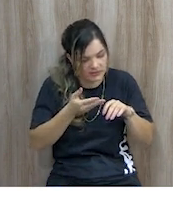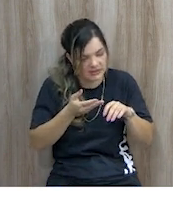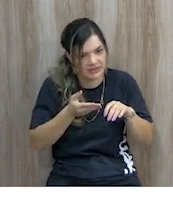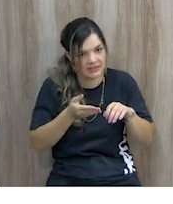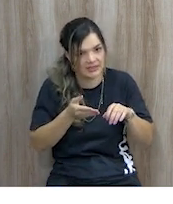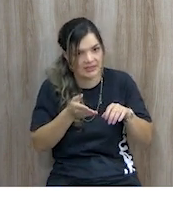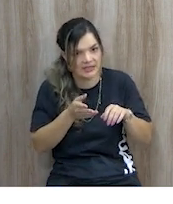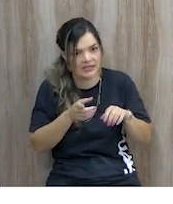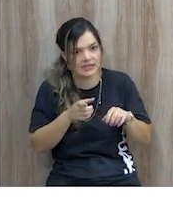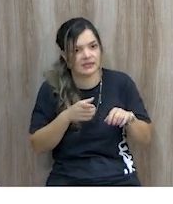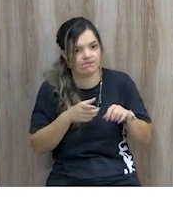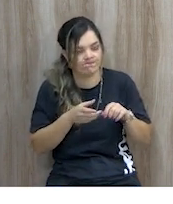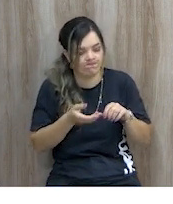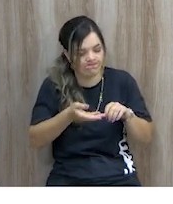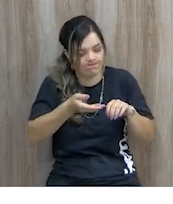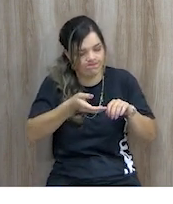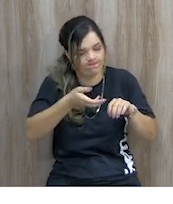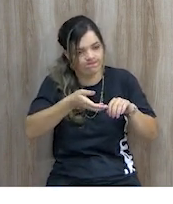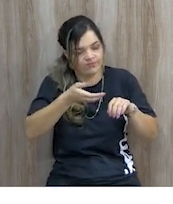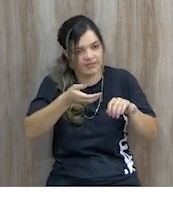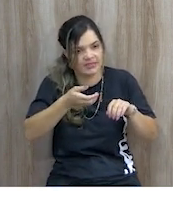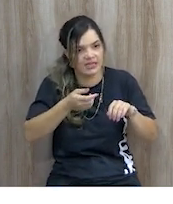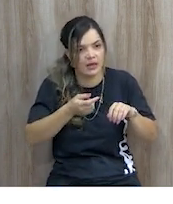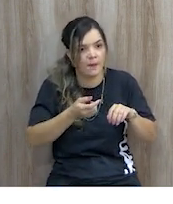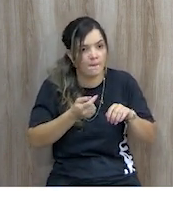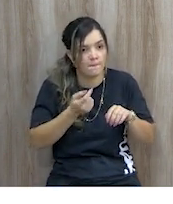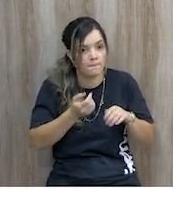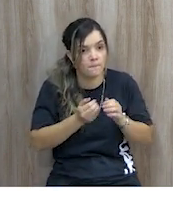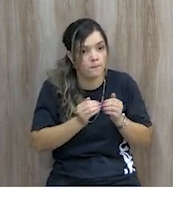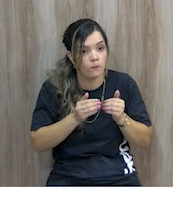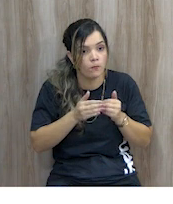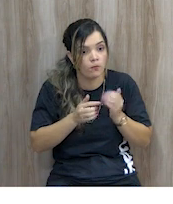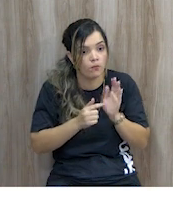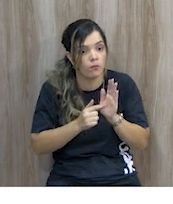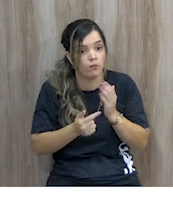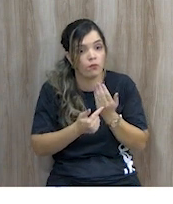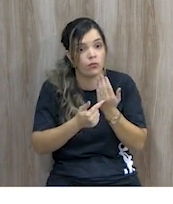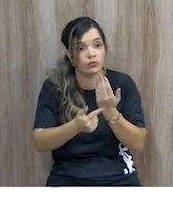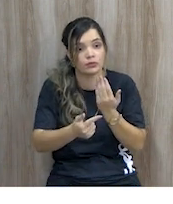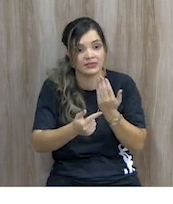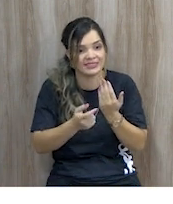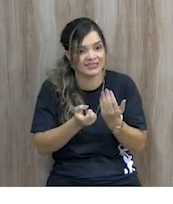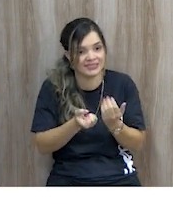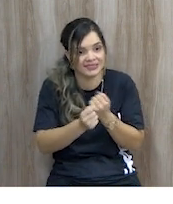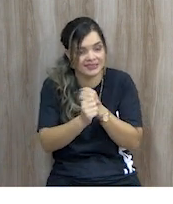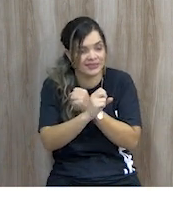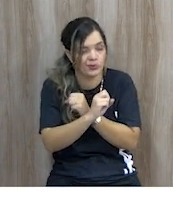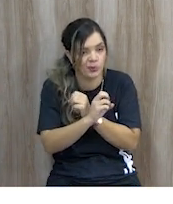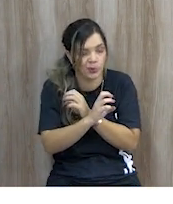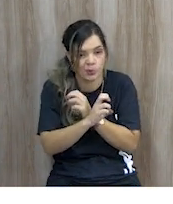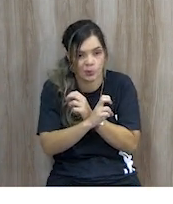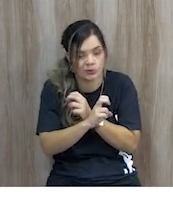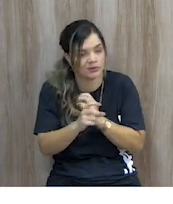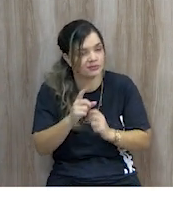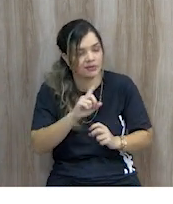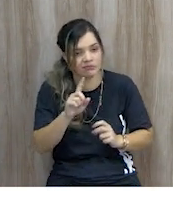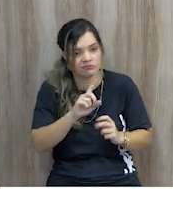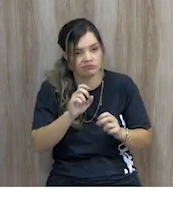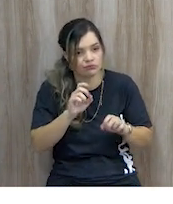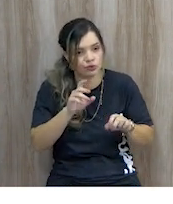tecido conjuntivo, tá? Eu não exponho o osso. Desepitelizo papila e trago esse tecido